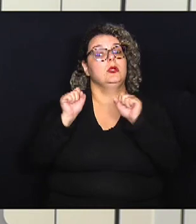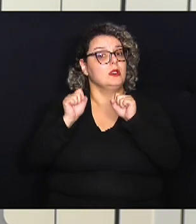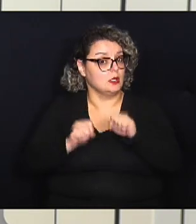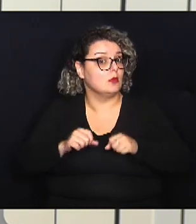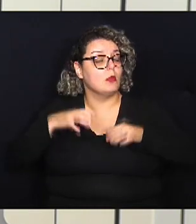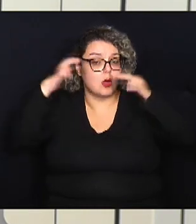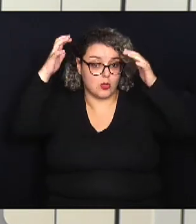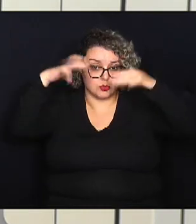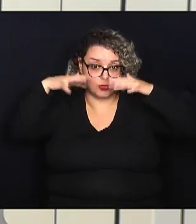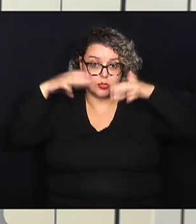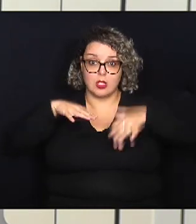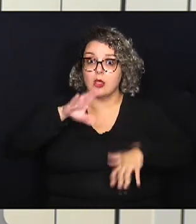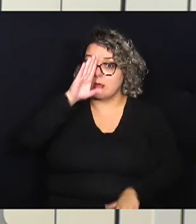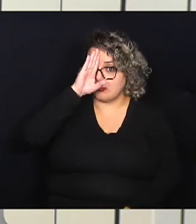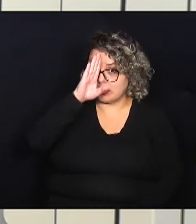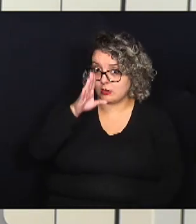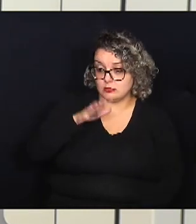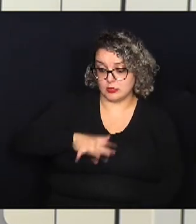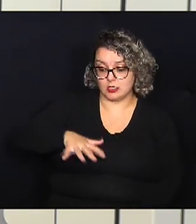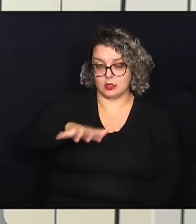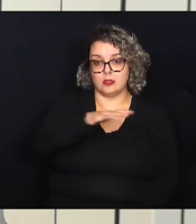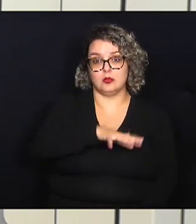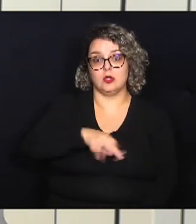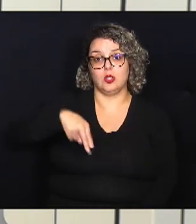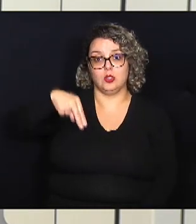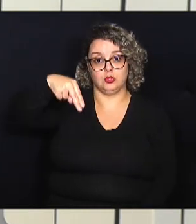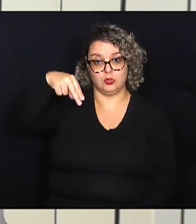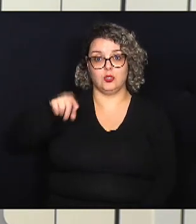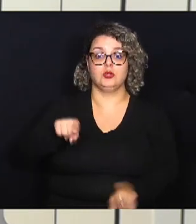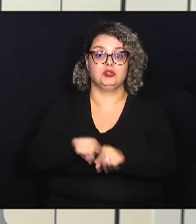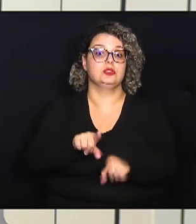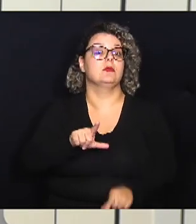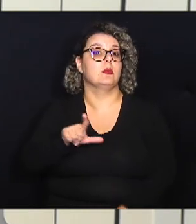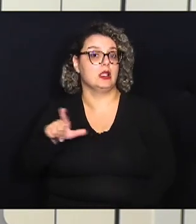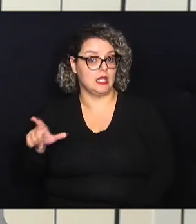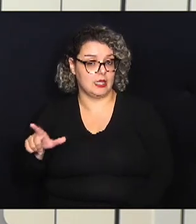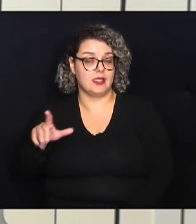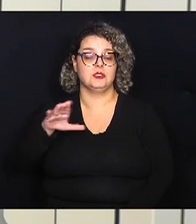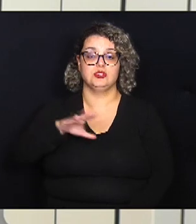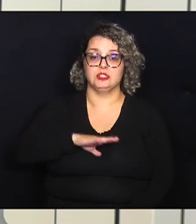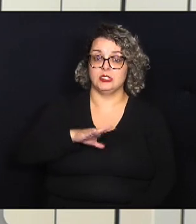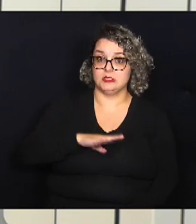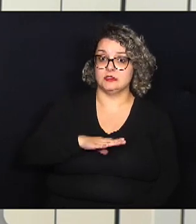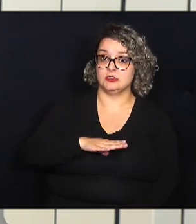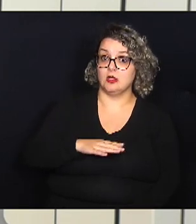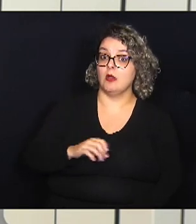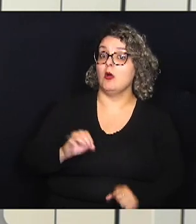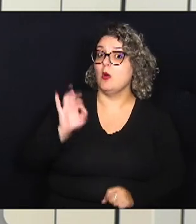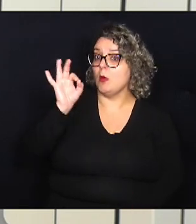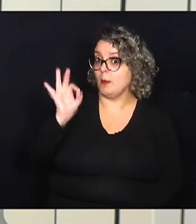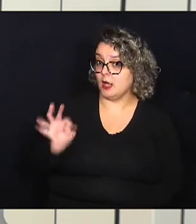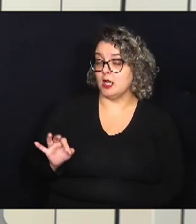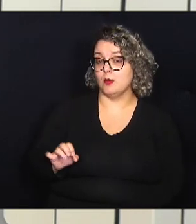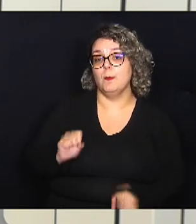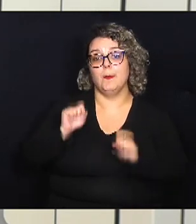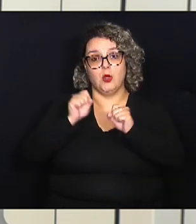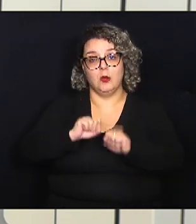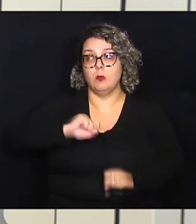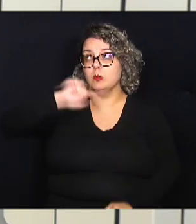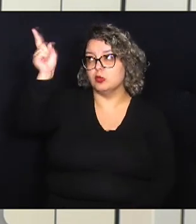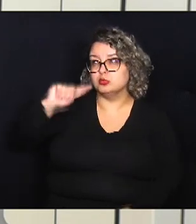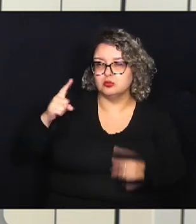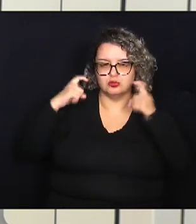chover, principalmente nas regiões norte e leste da cidade, com chances de eventuais